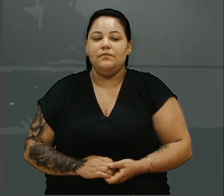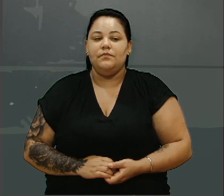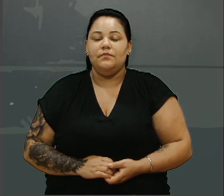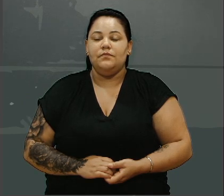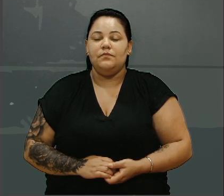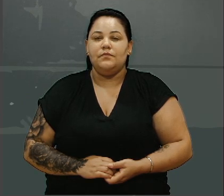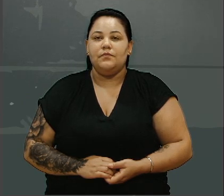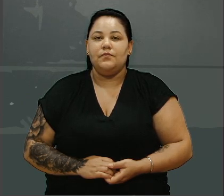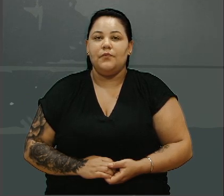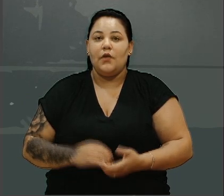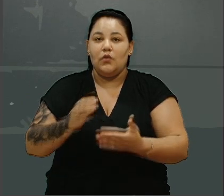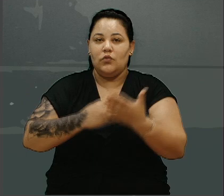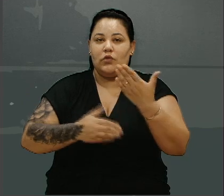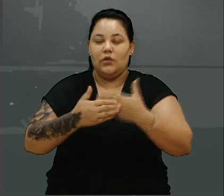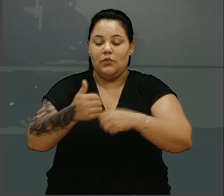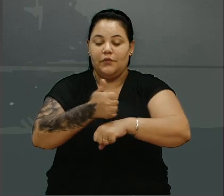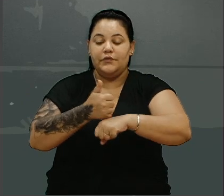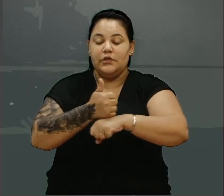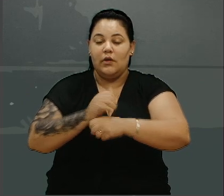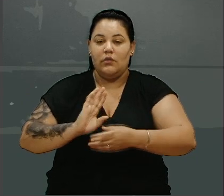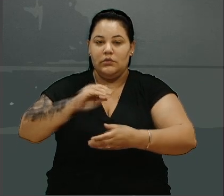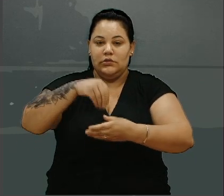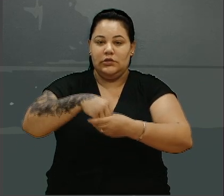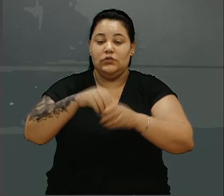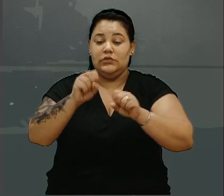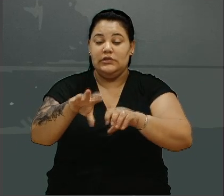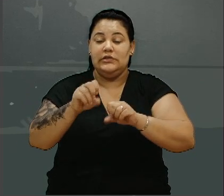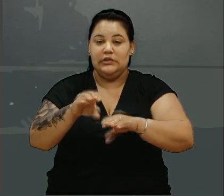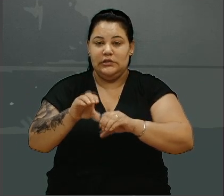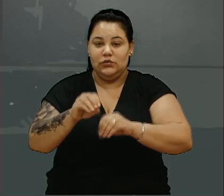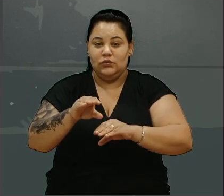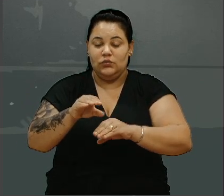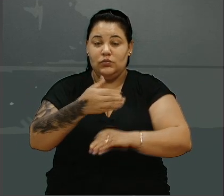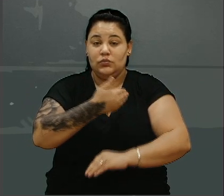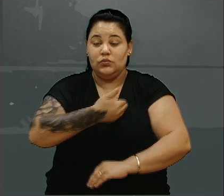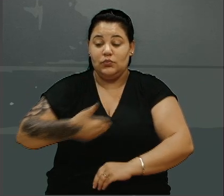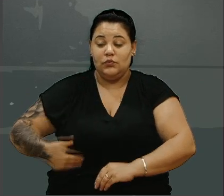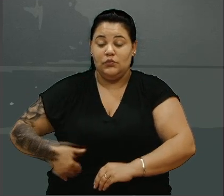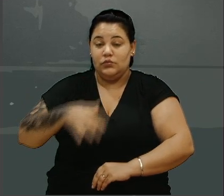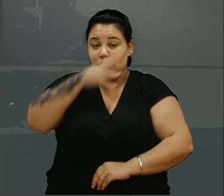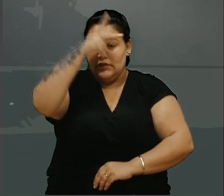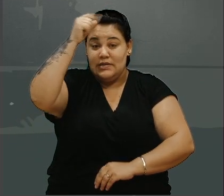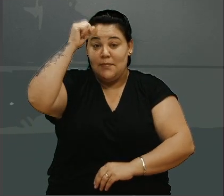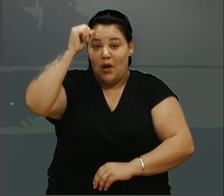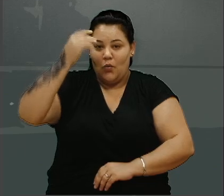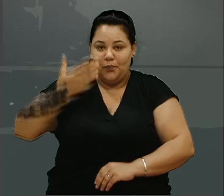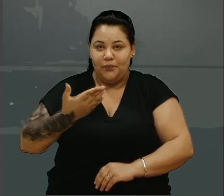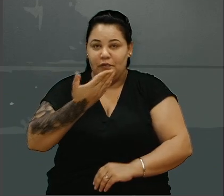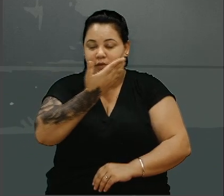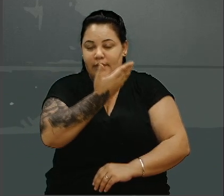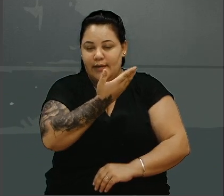Total de profissionais na educação da rede pública municipal, temos aí